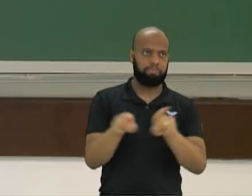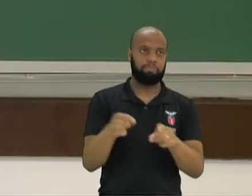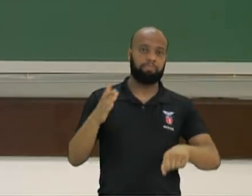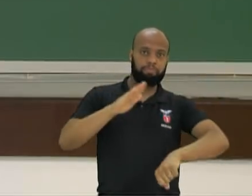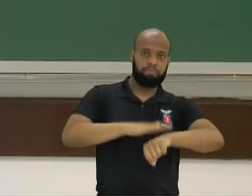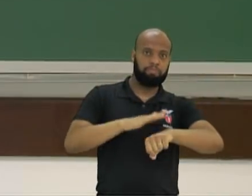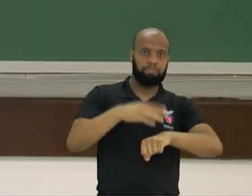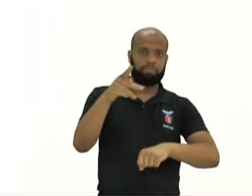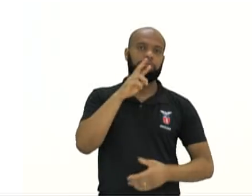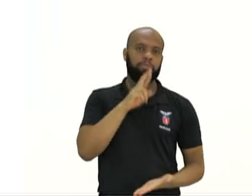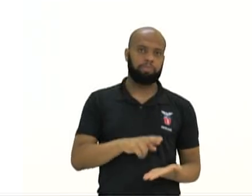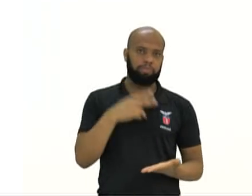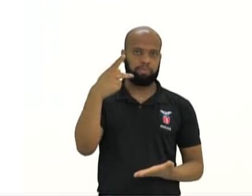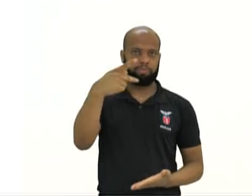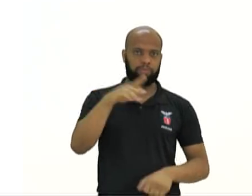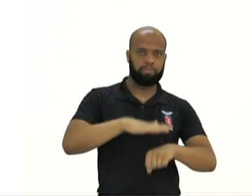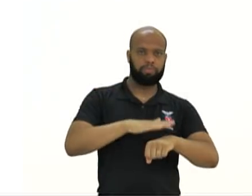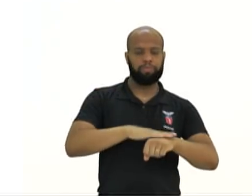Tempo na tela aí é com vocês.